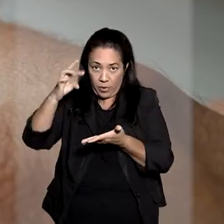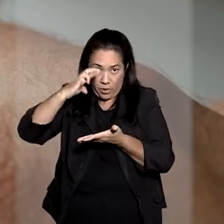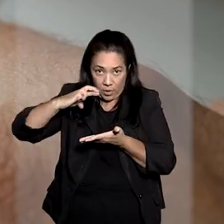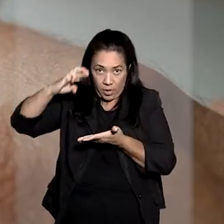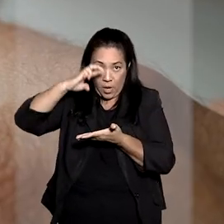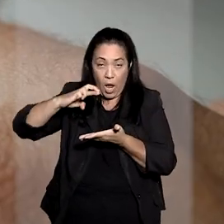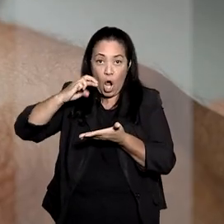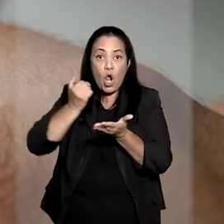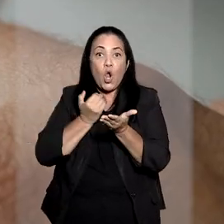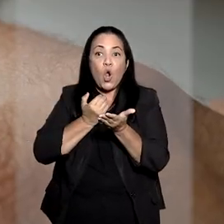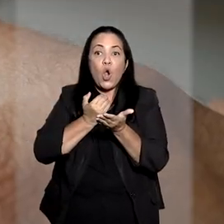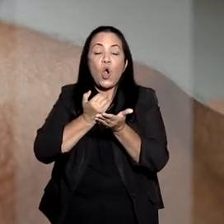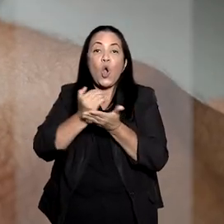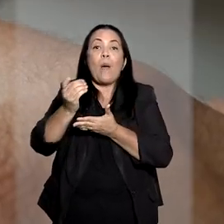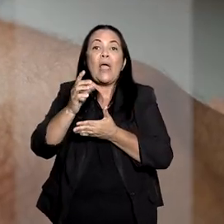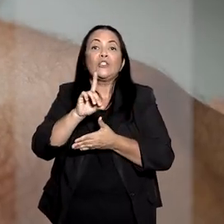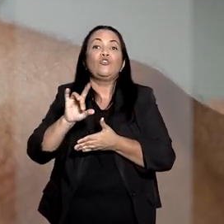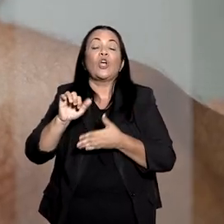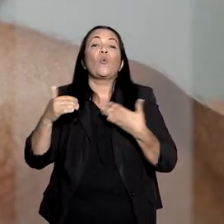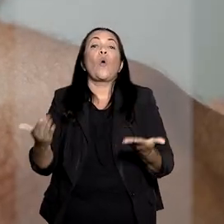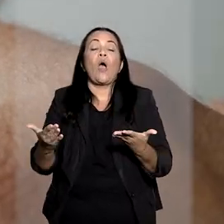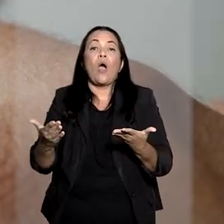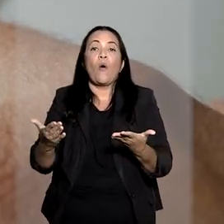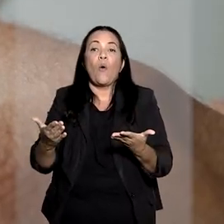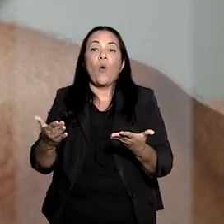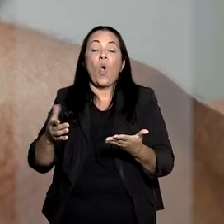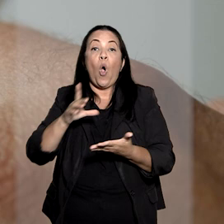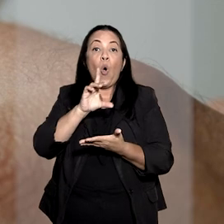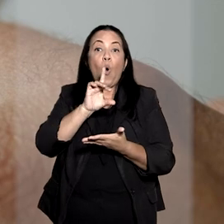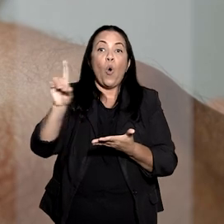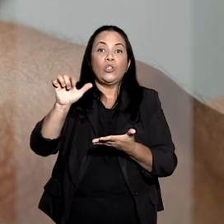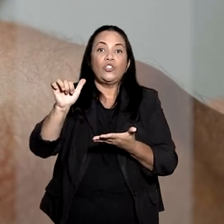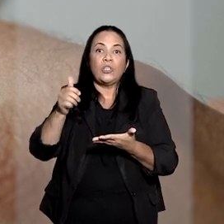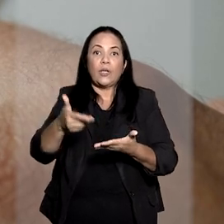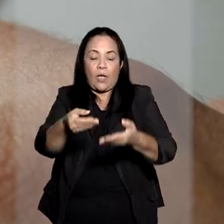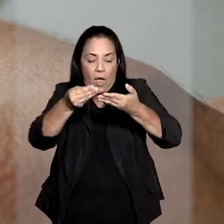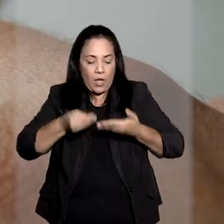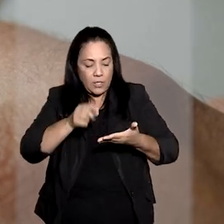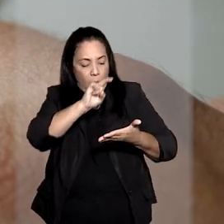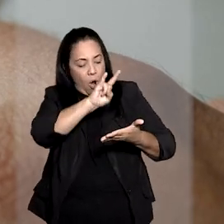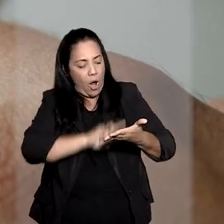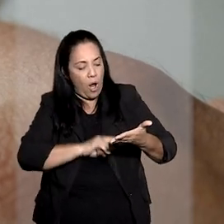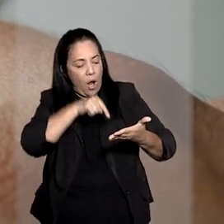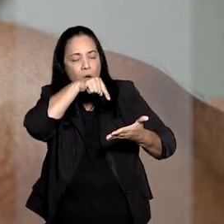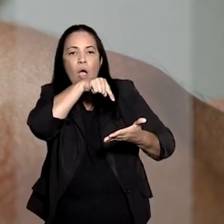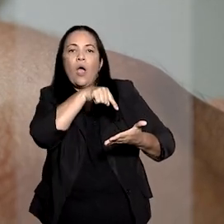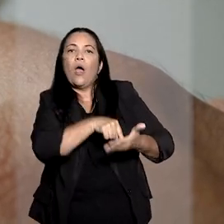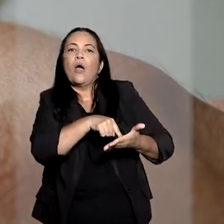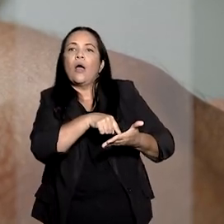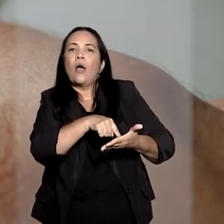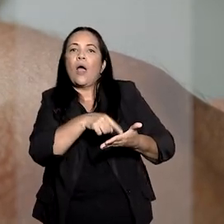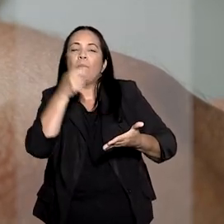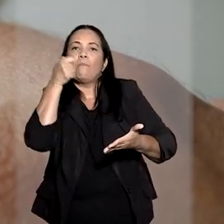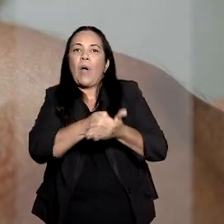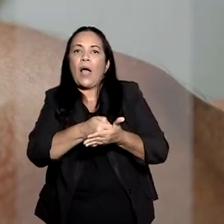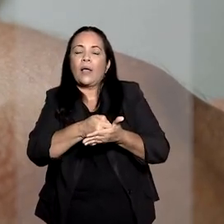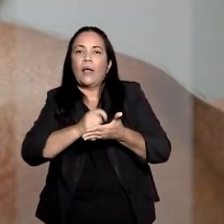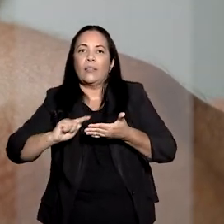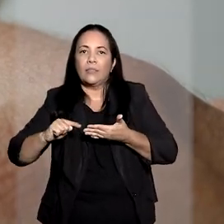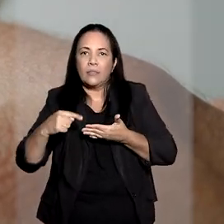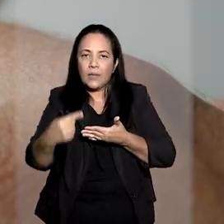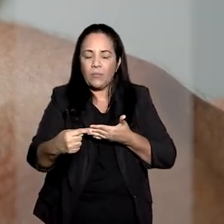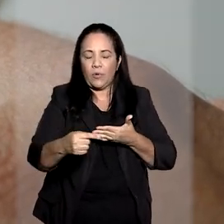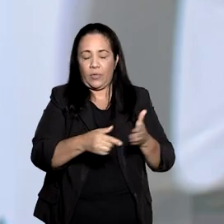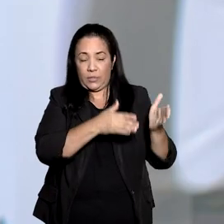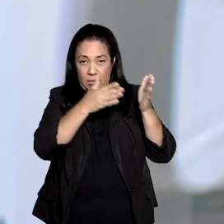o início do prazo prescricional para a cobrança passa a ser o dia em que for promovida a execução do título a